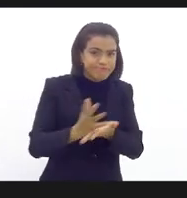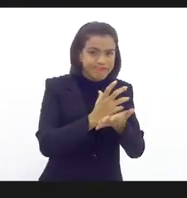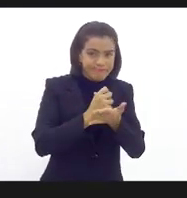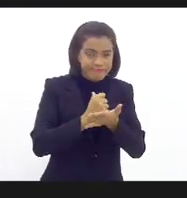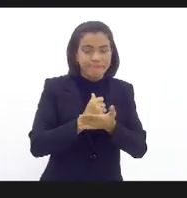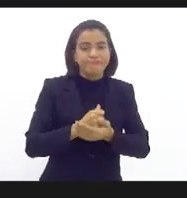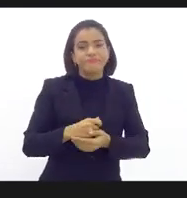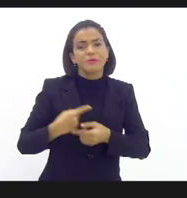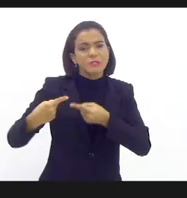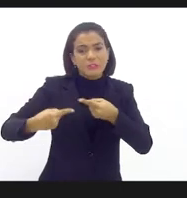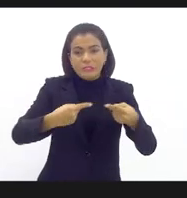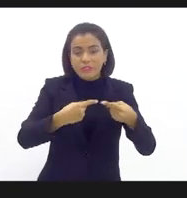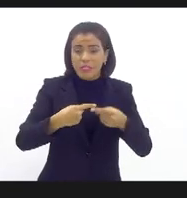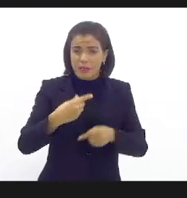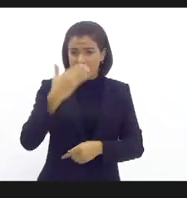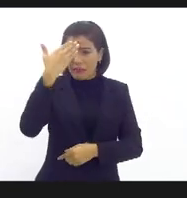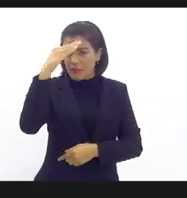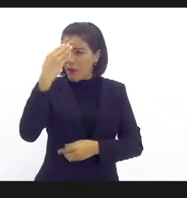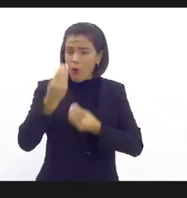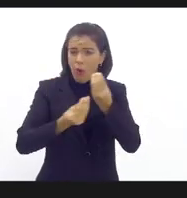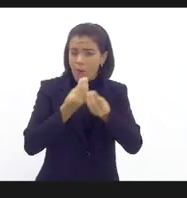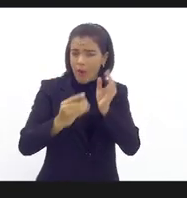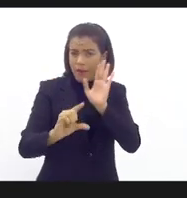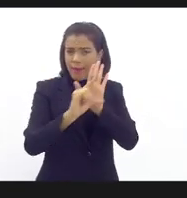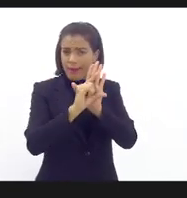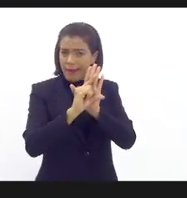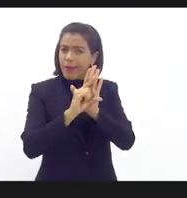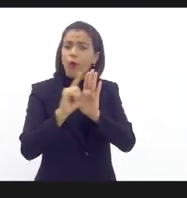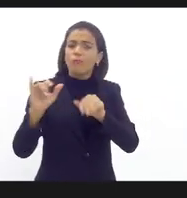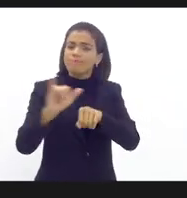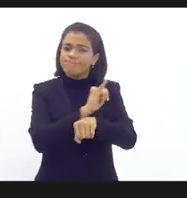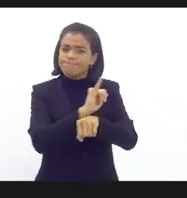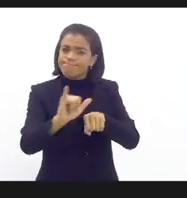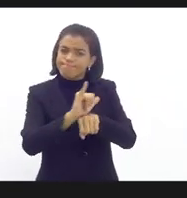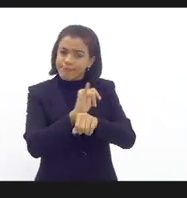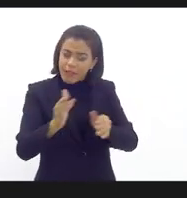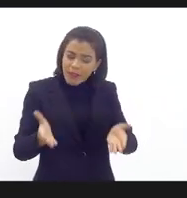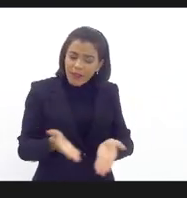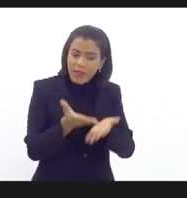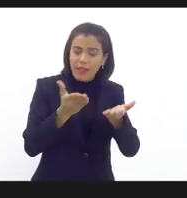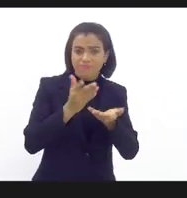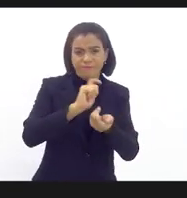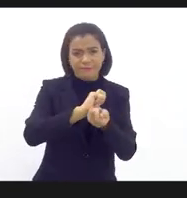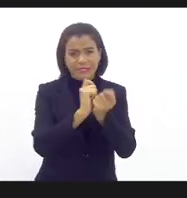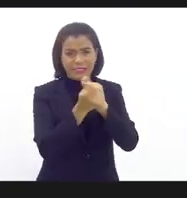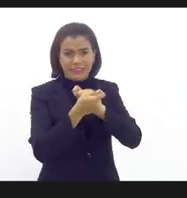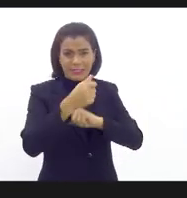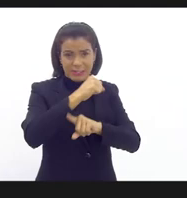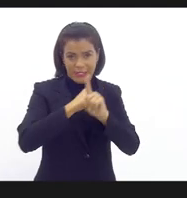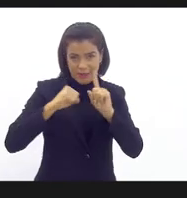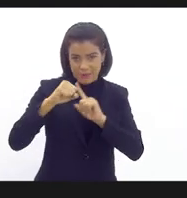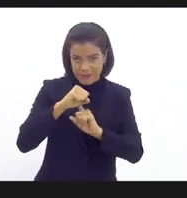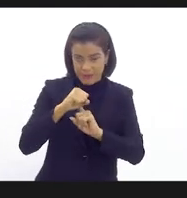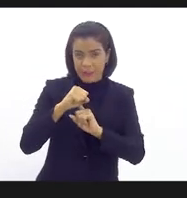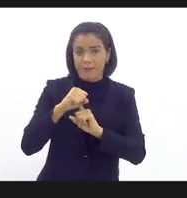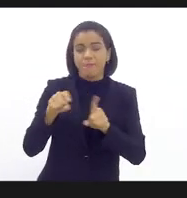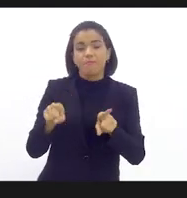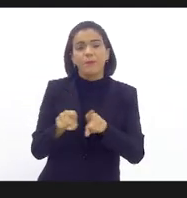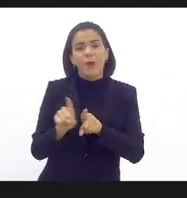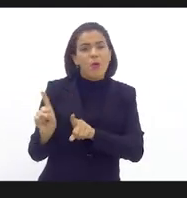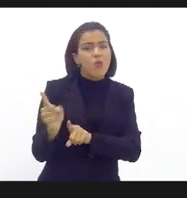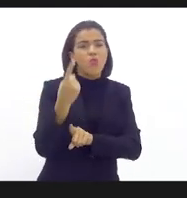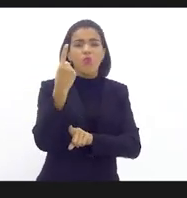Nós entendemos a lei como uma ferramenta colaborativa de transformação da sociedade. Acho que uma das